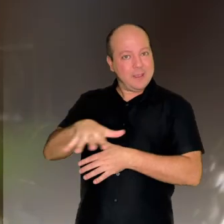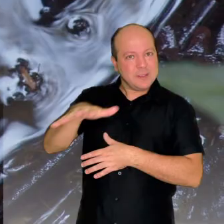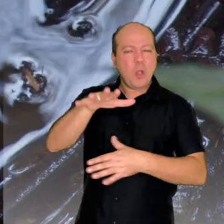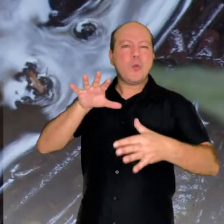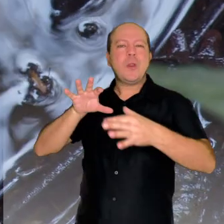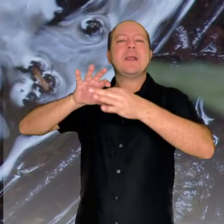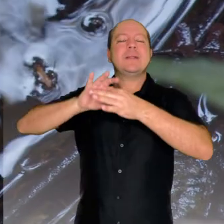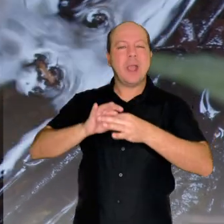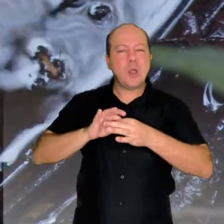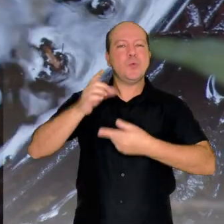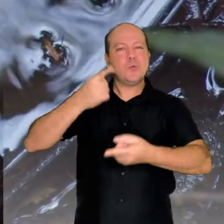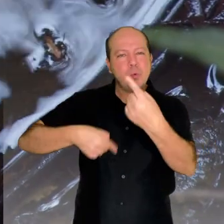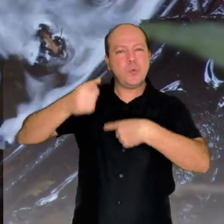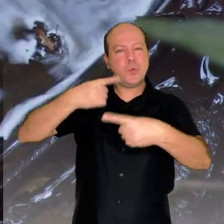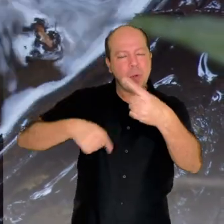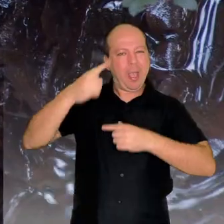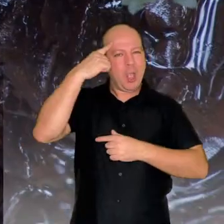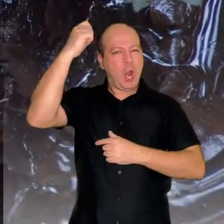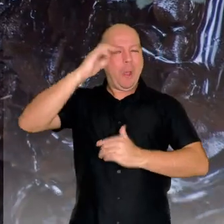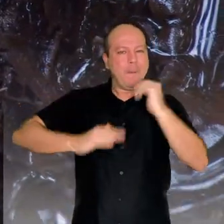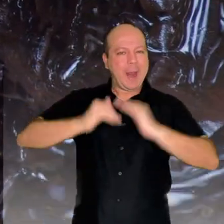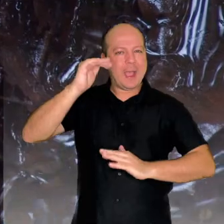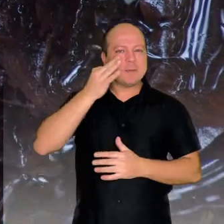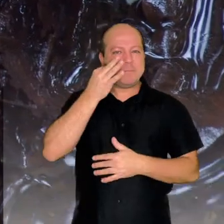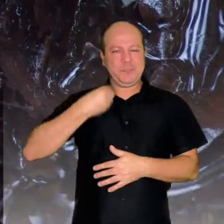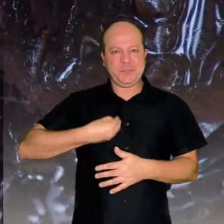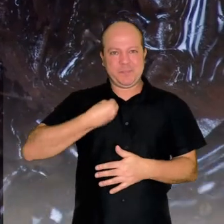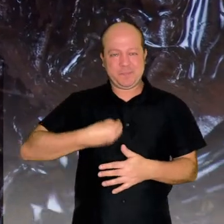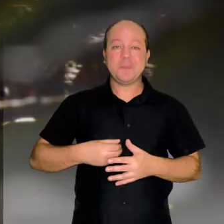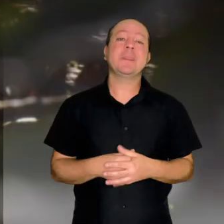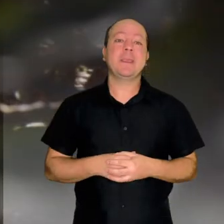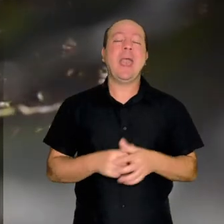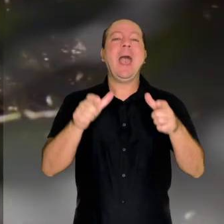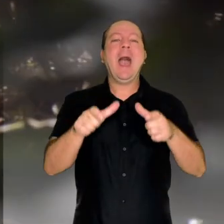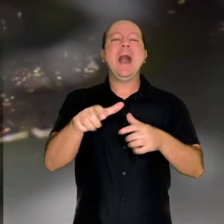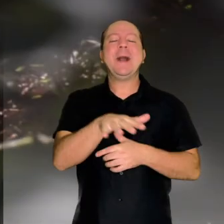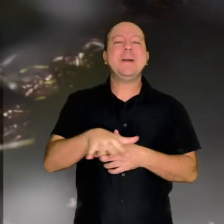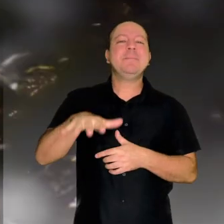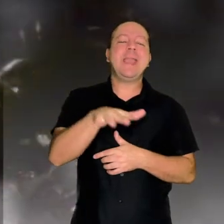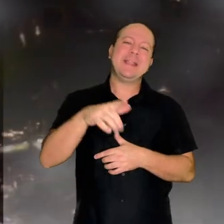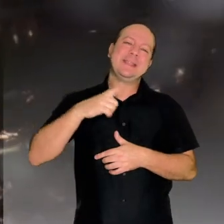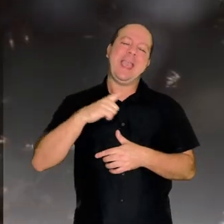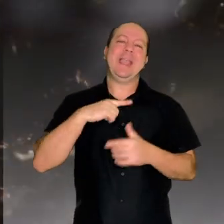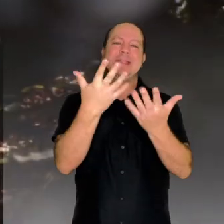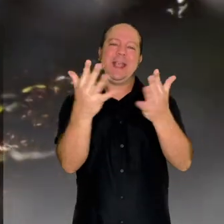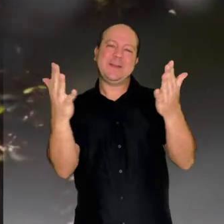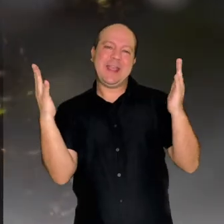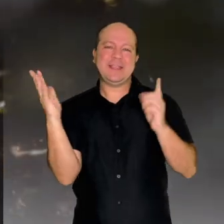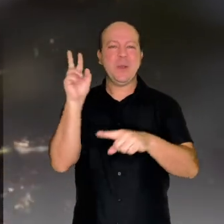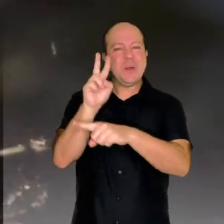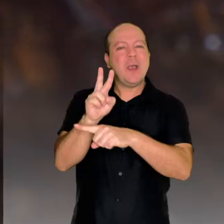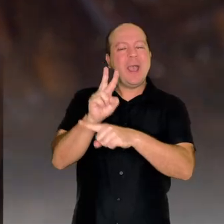região, conectando-as ao ciclo hidrológico de forma prática e vivencial. É neste ambiente, cercado pela